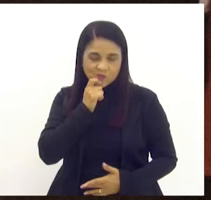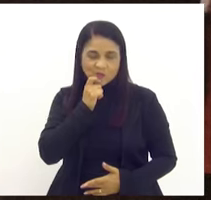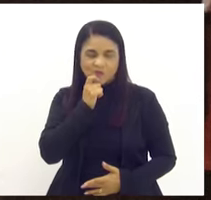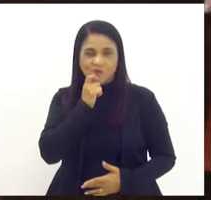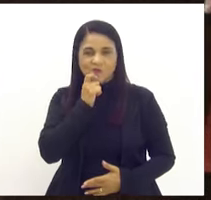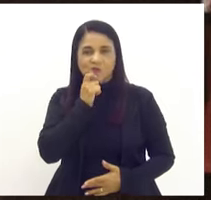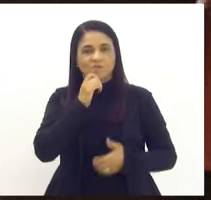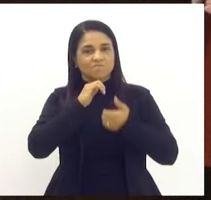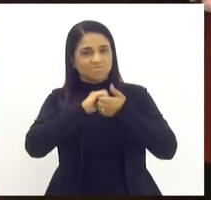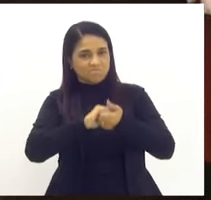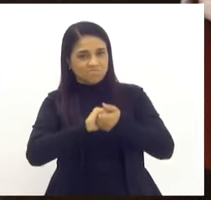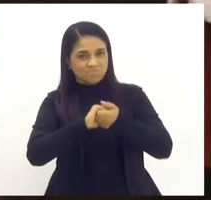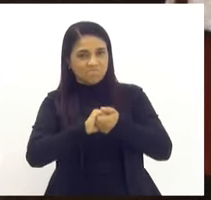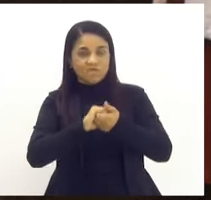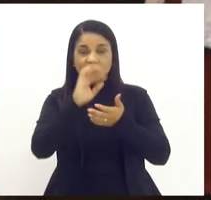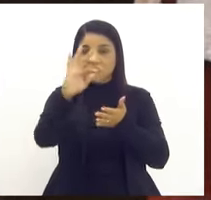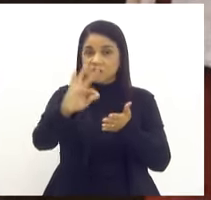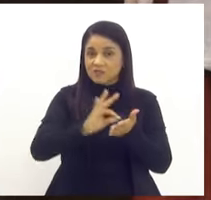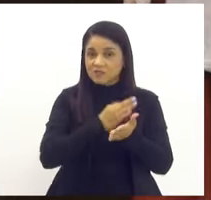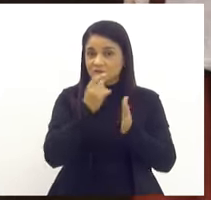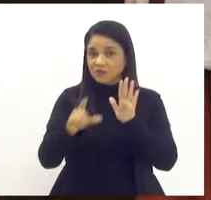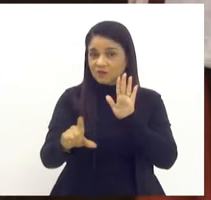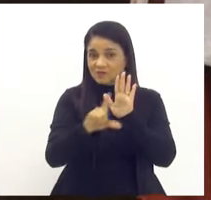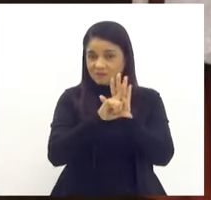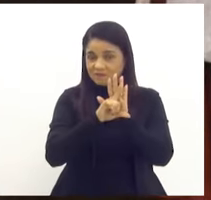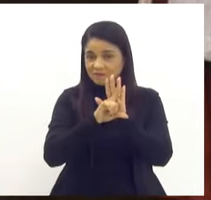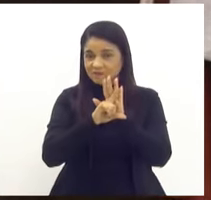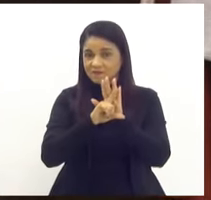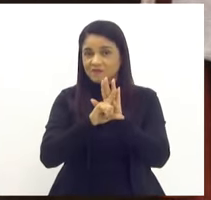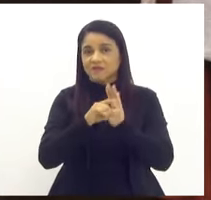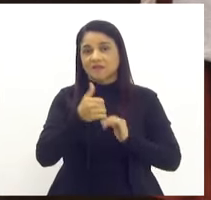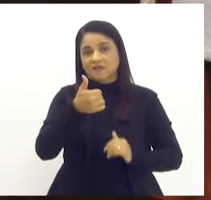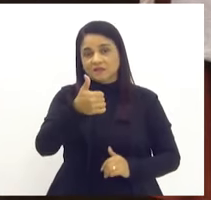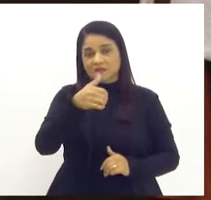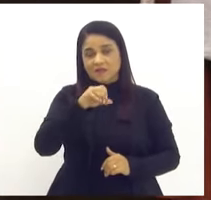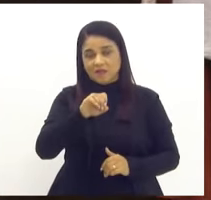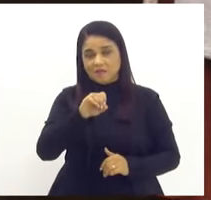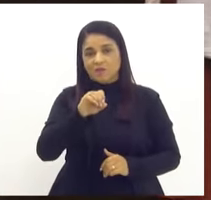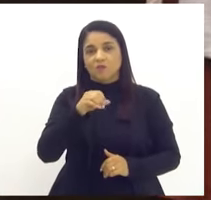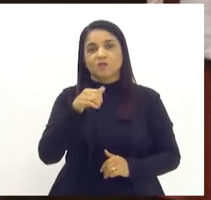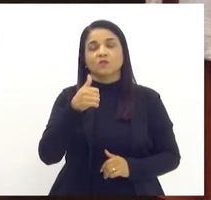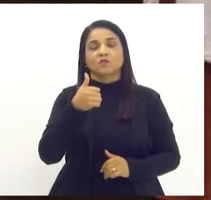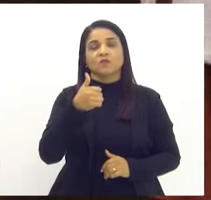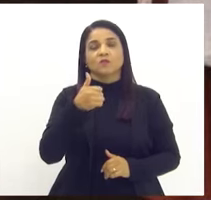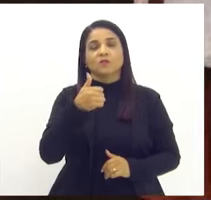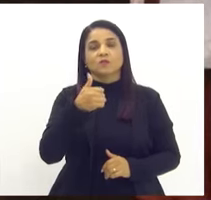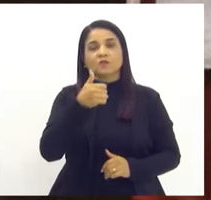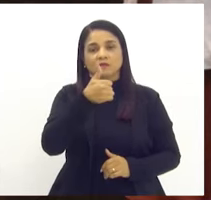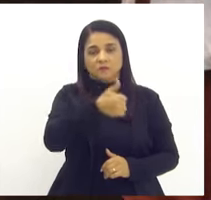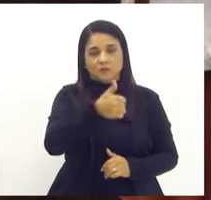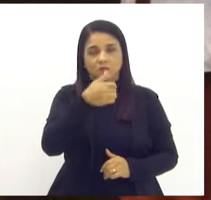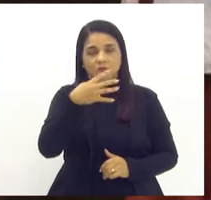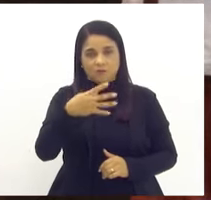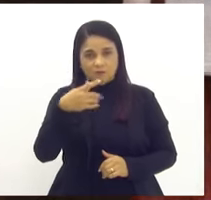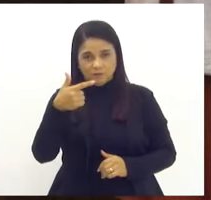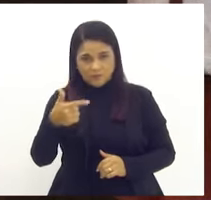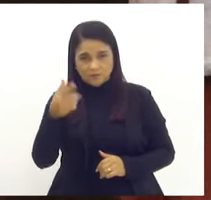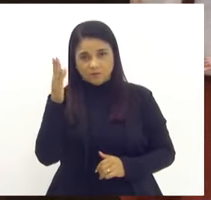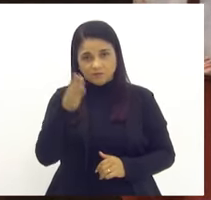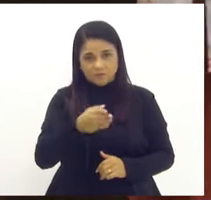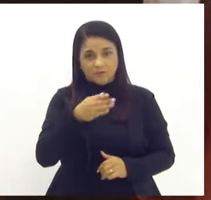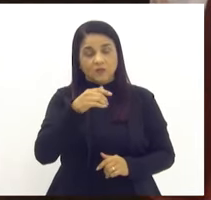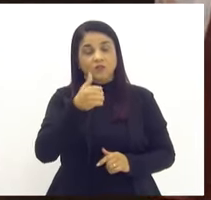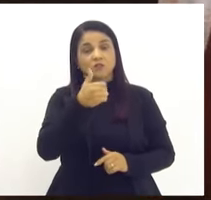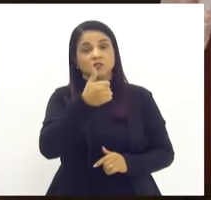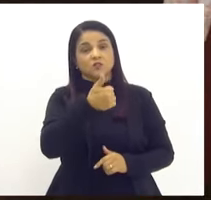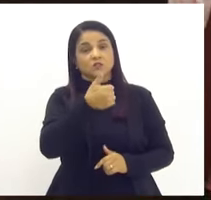que hoje sancionou a lei número 10.142 de 18 de outubro de